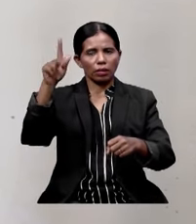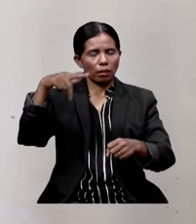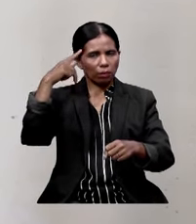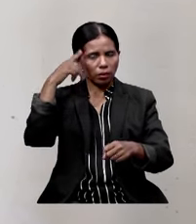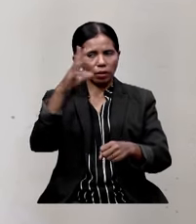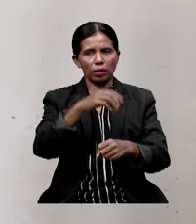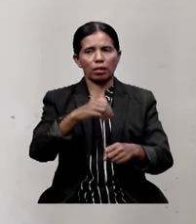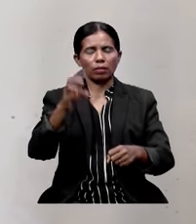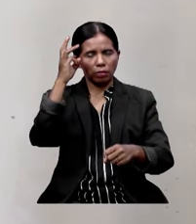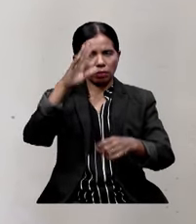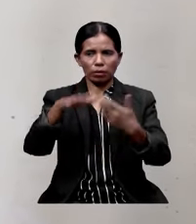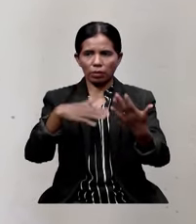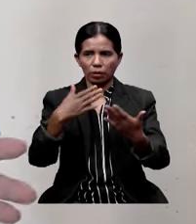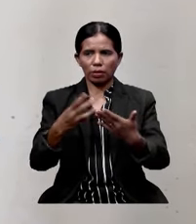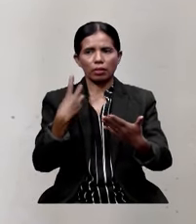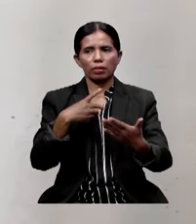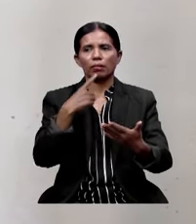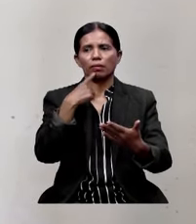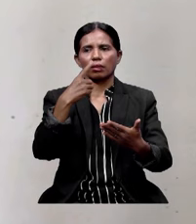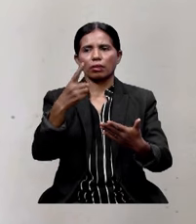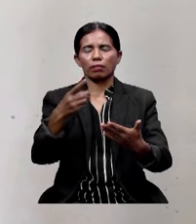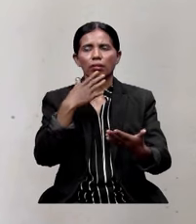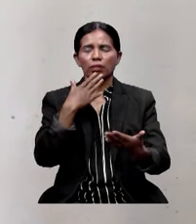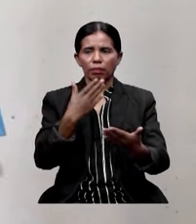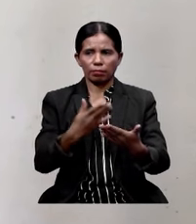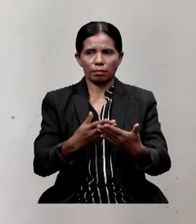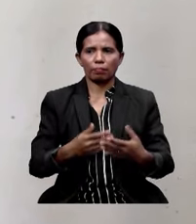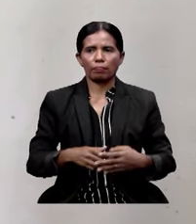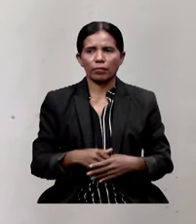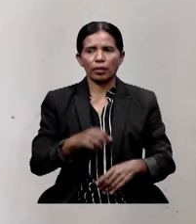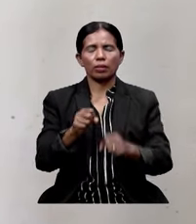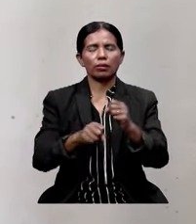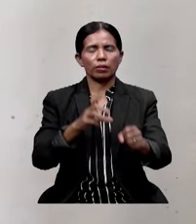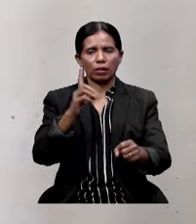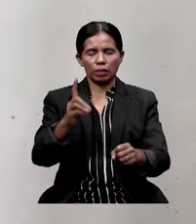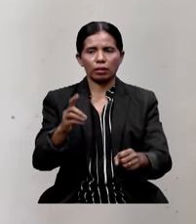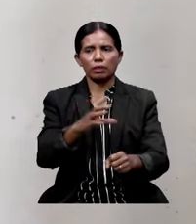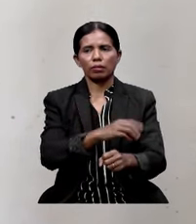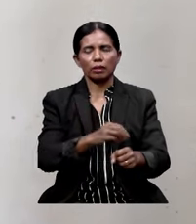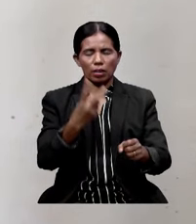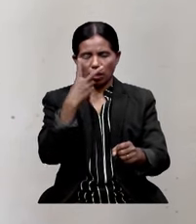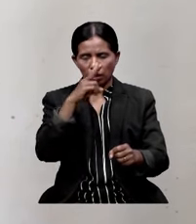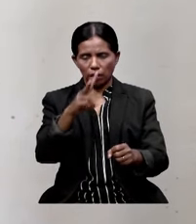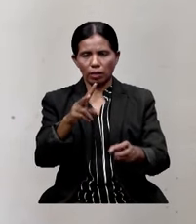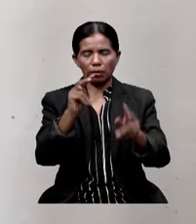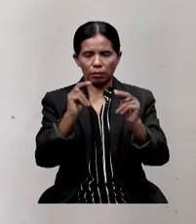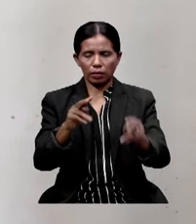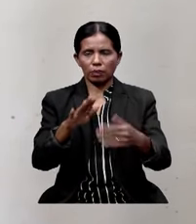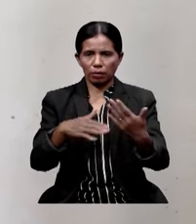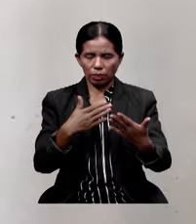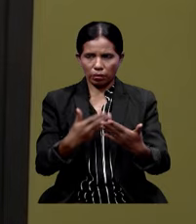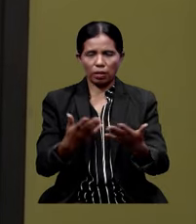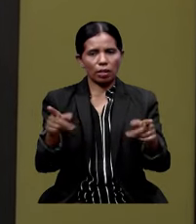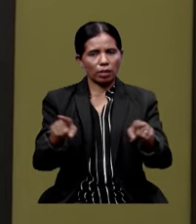ia tene preocupação serne, ita hatan duni ba bem comum, sociedade ninia, expectativa, non necessidade, ser básico, ane